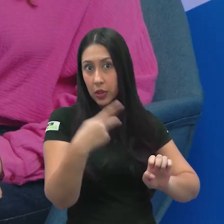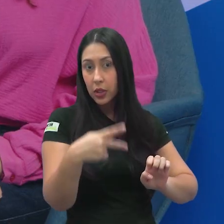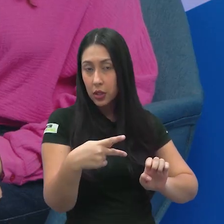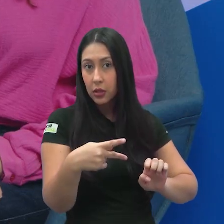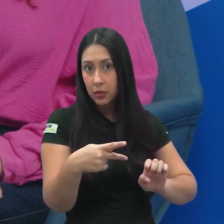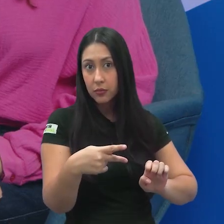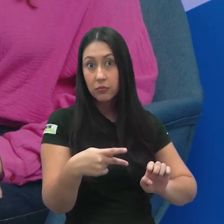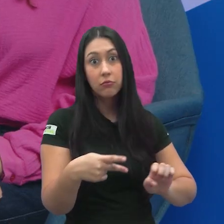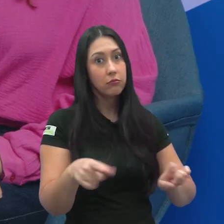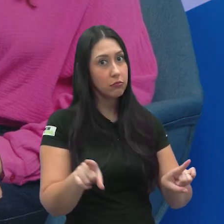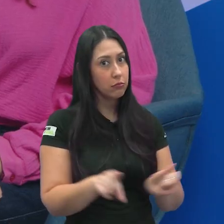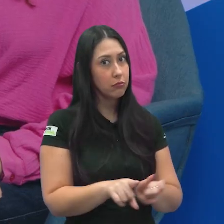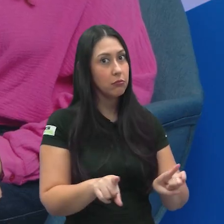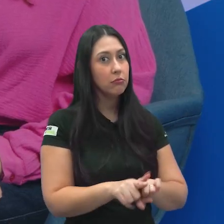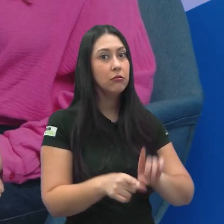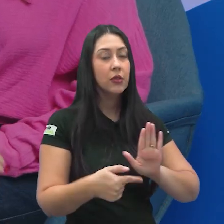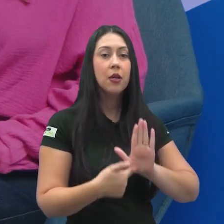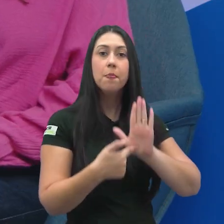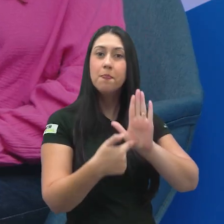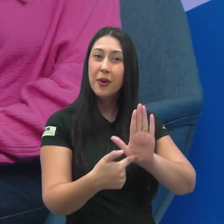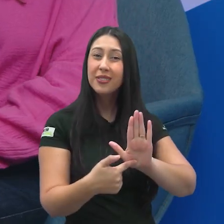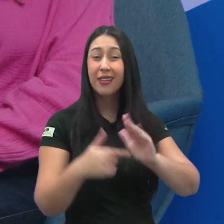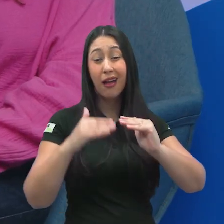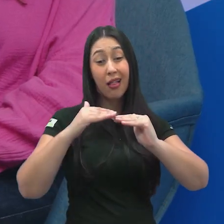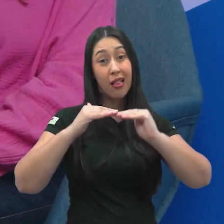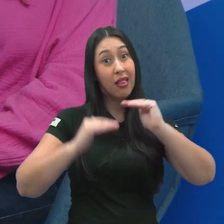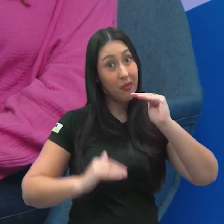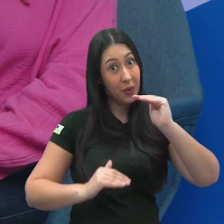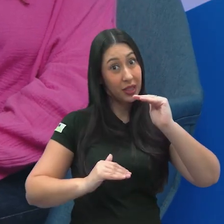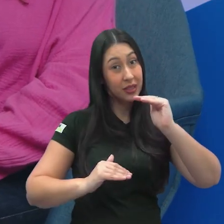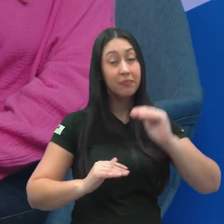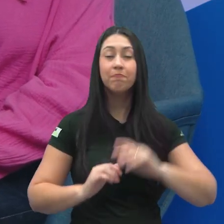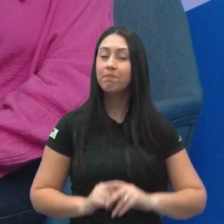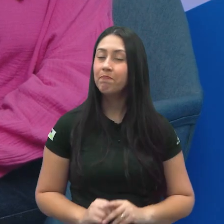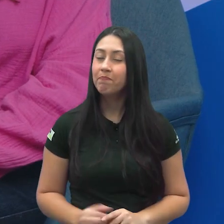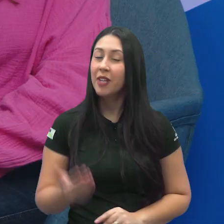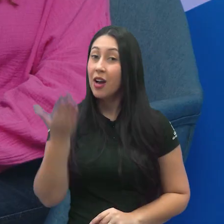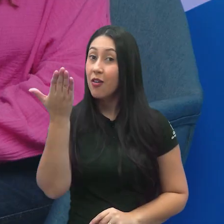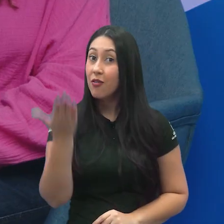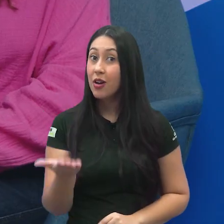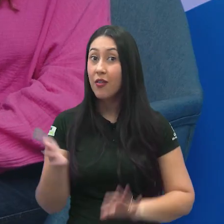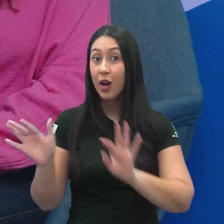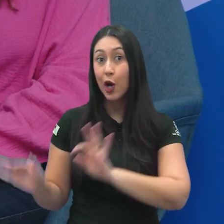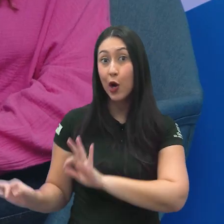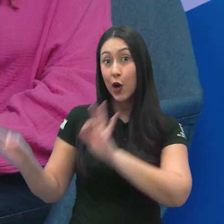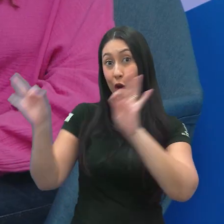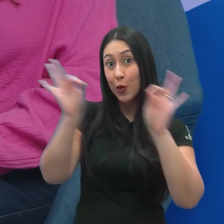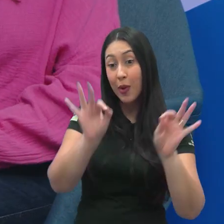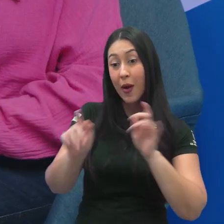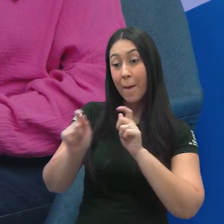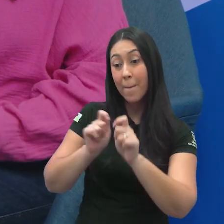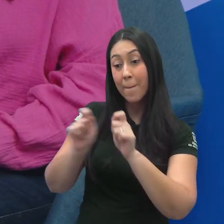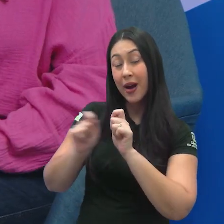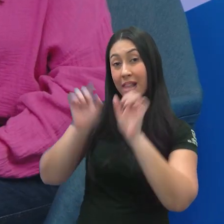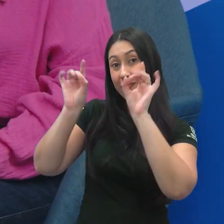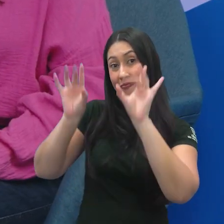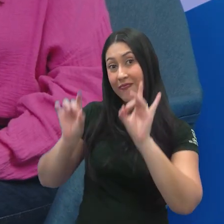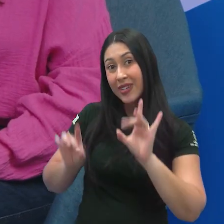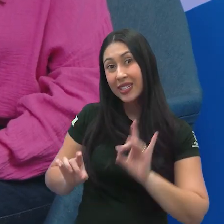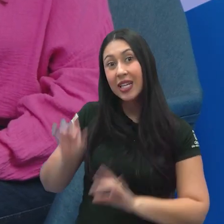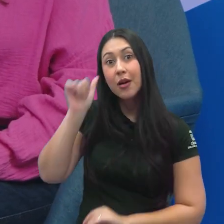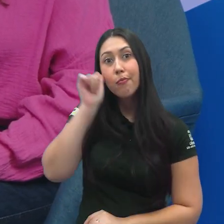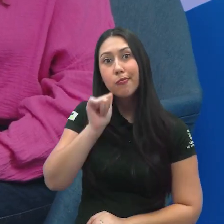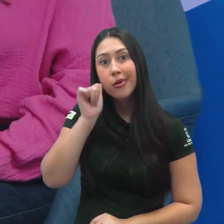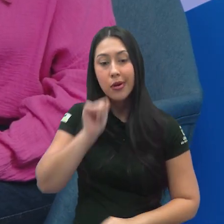no país, um fenômeno que também revela algumas desigualdades. E você vai conferir uma reportagem especial